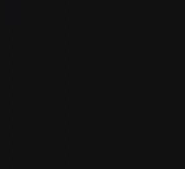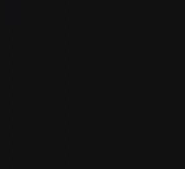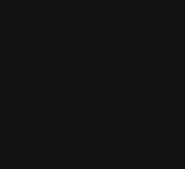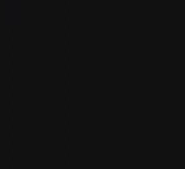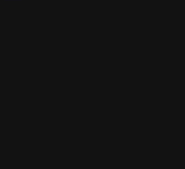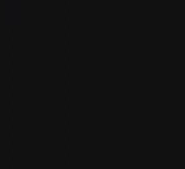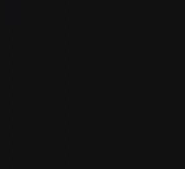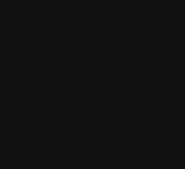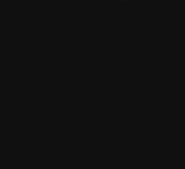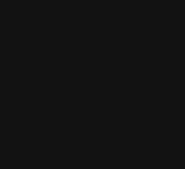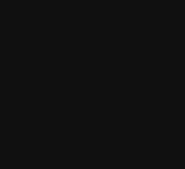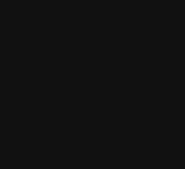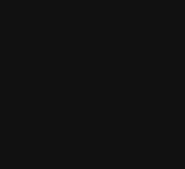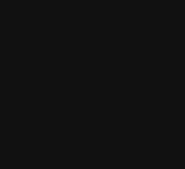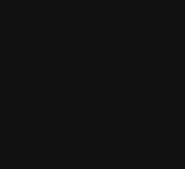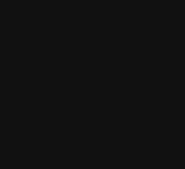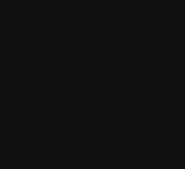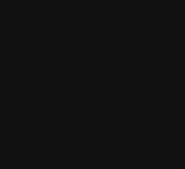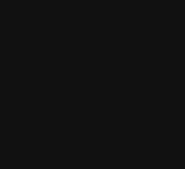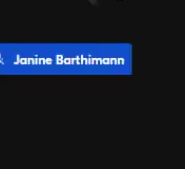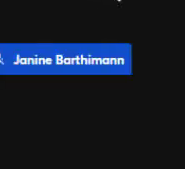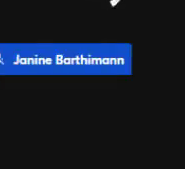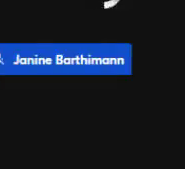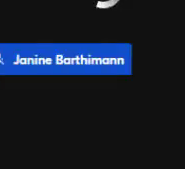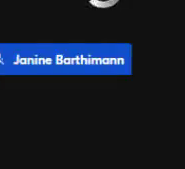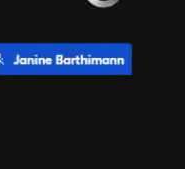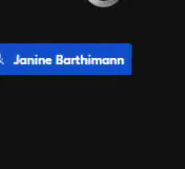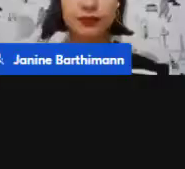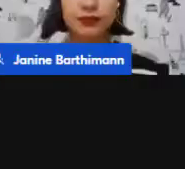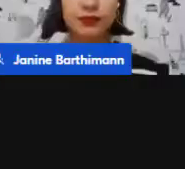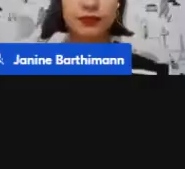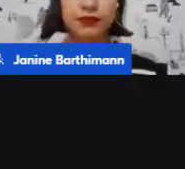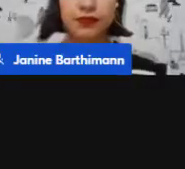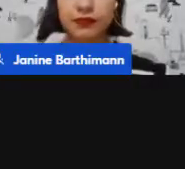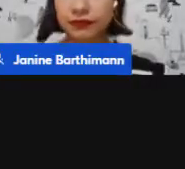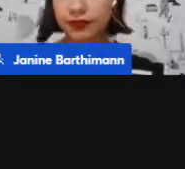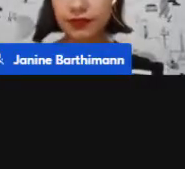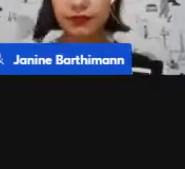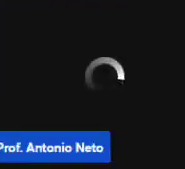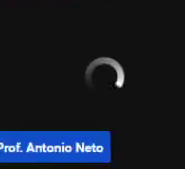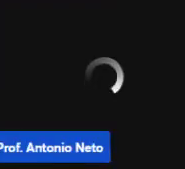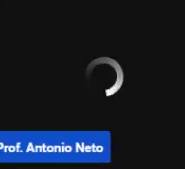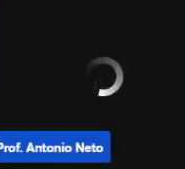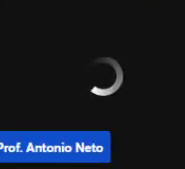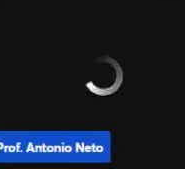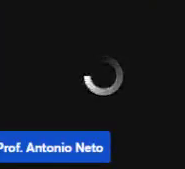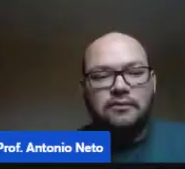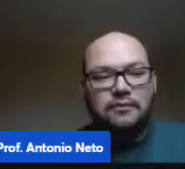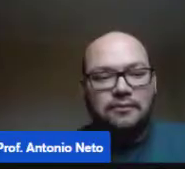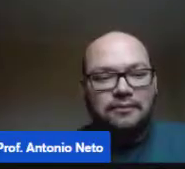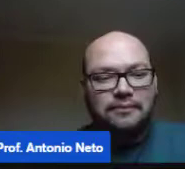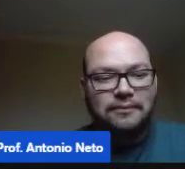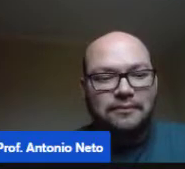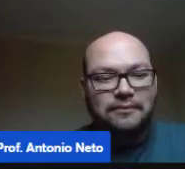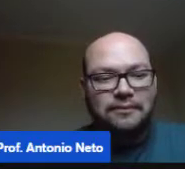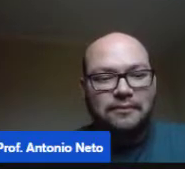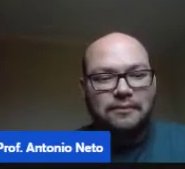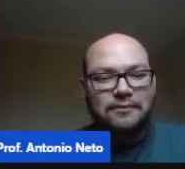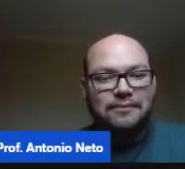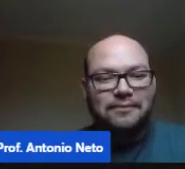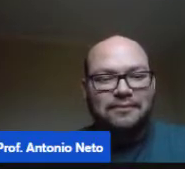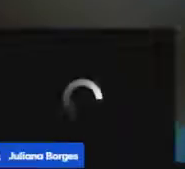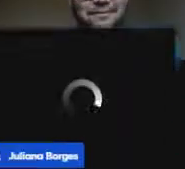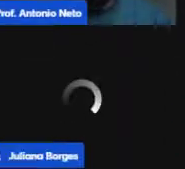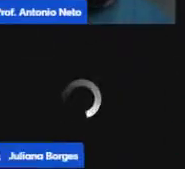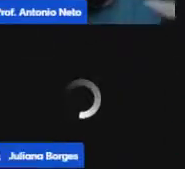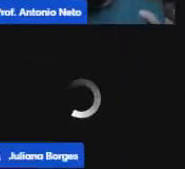Aí está a nossa equipe, né? Que vocês já conhecem, o professor Antônio Neto, a Janine, né?